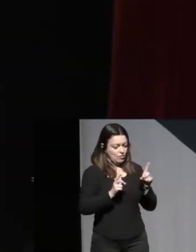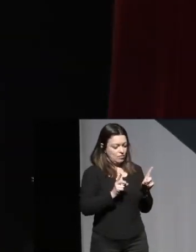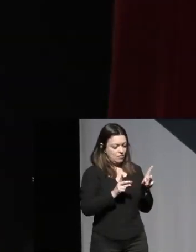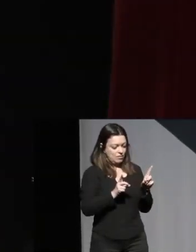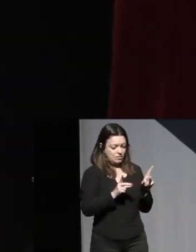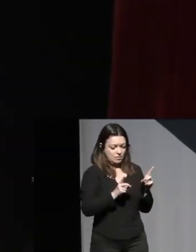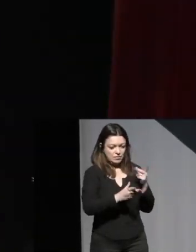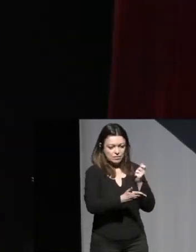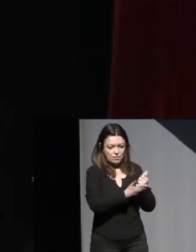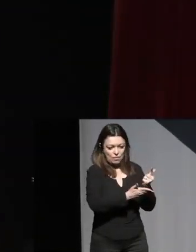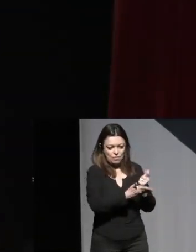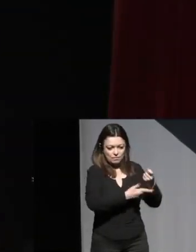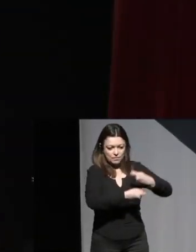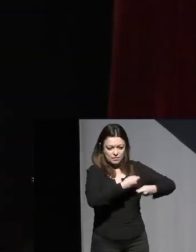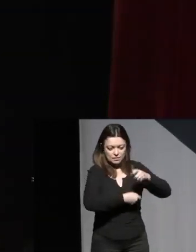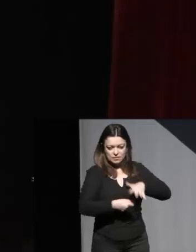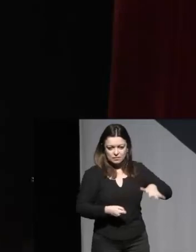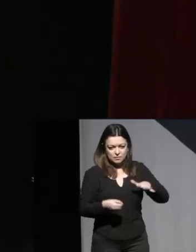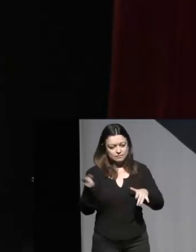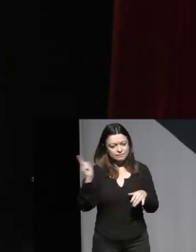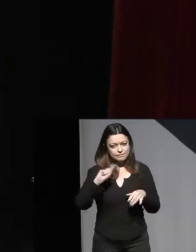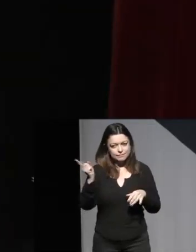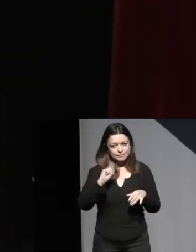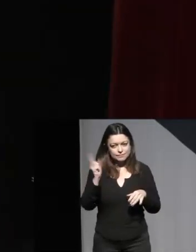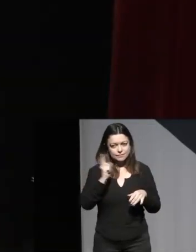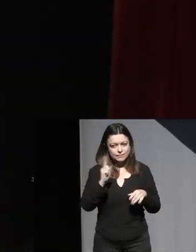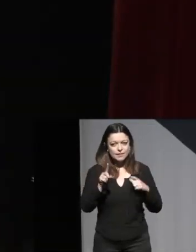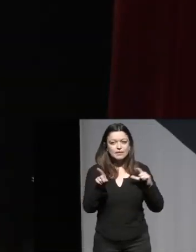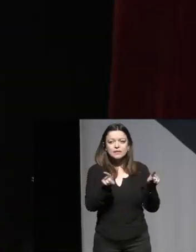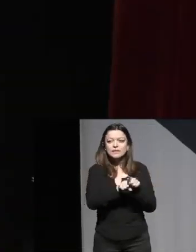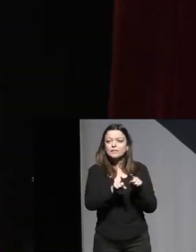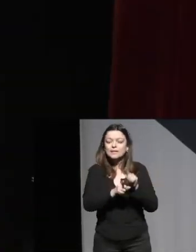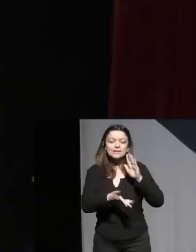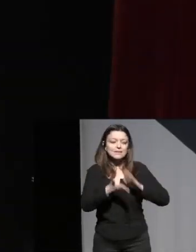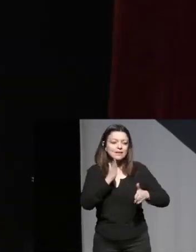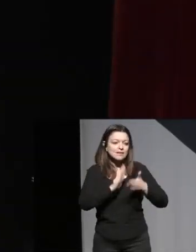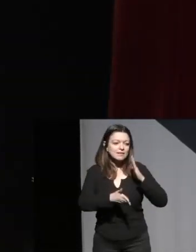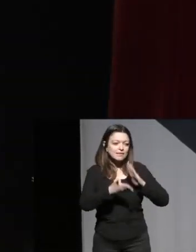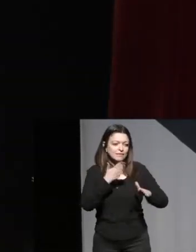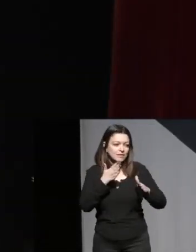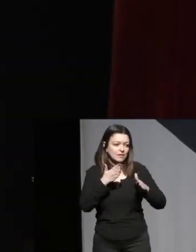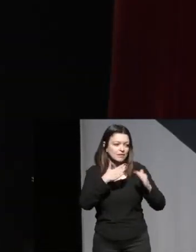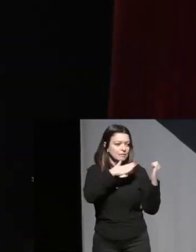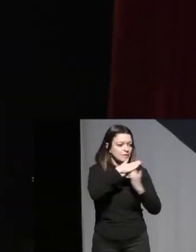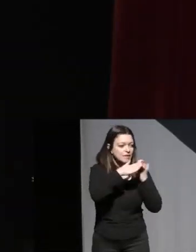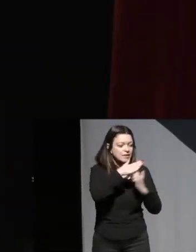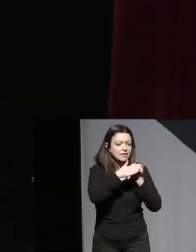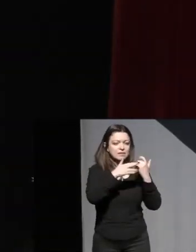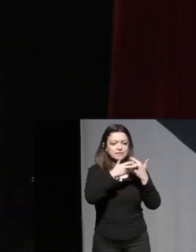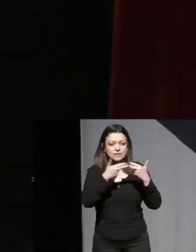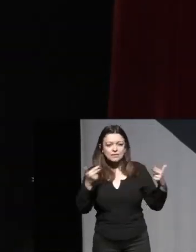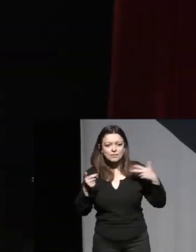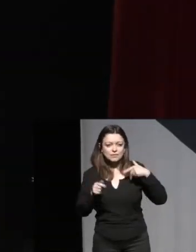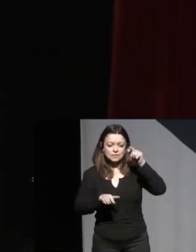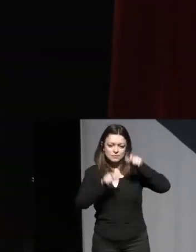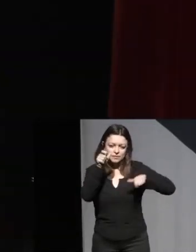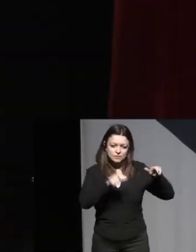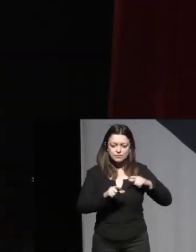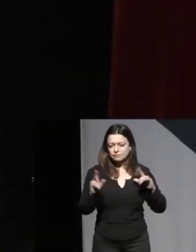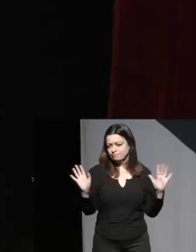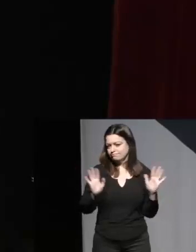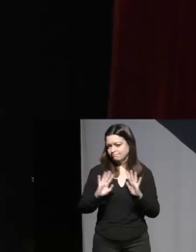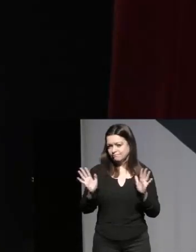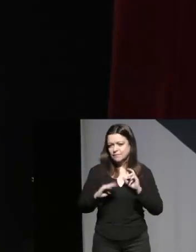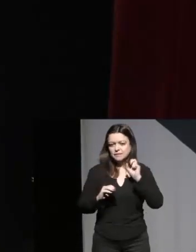tem nada a ver com as pessoas que desenvolvem diretamente, no sentido de que não há defesa aqui de determinada